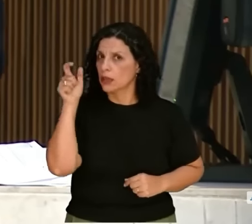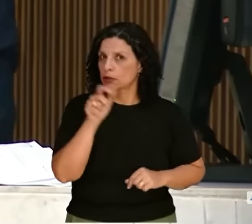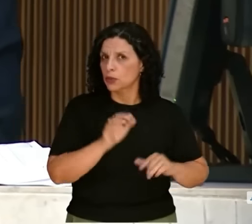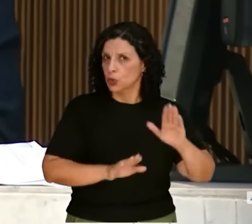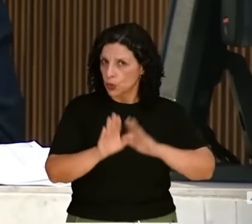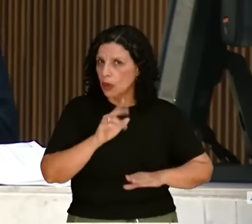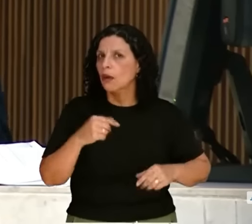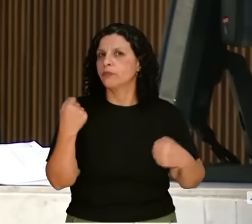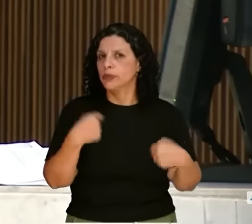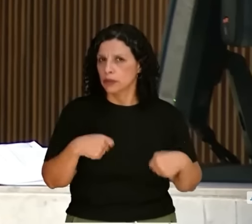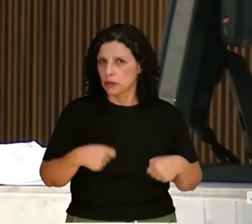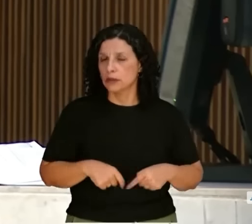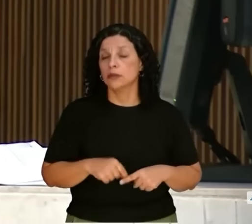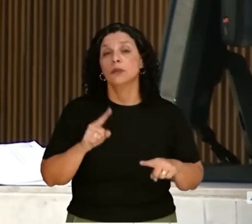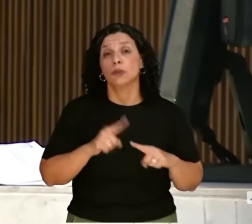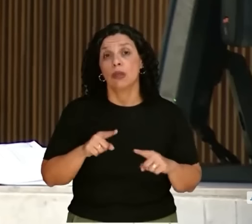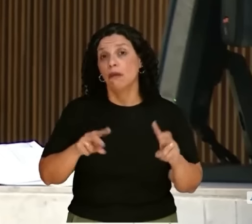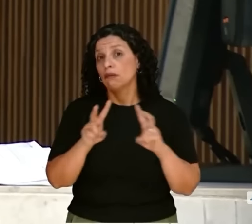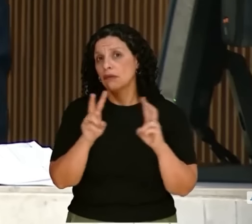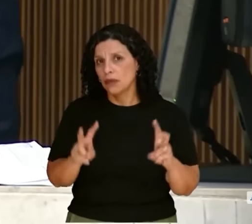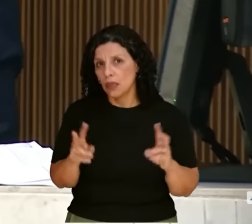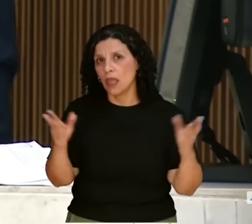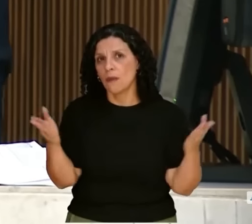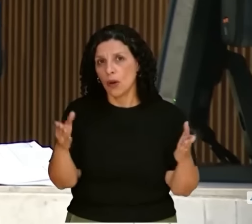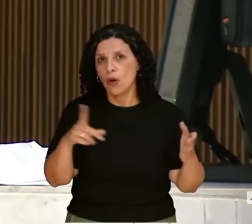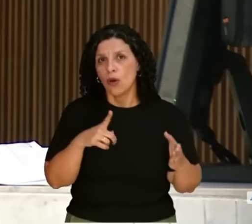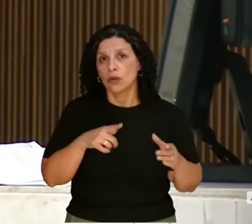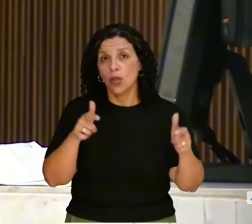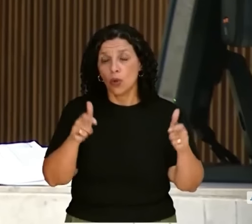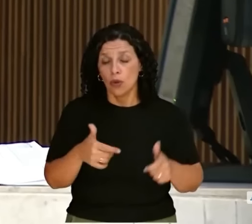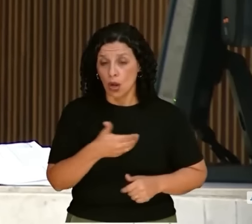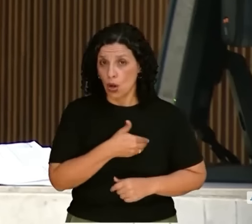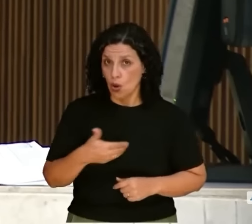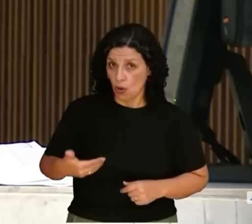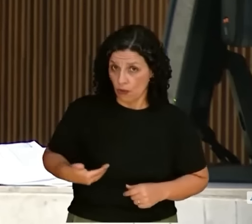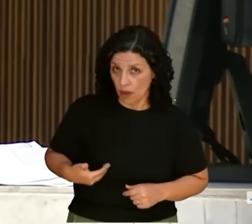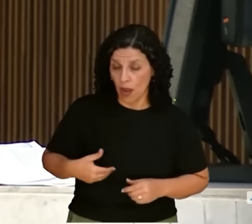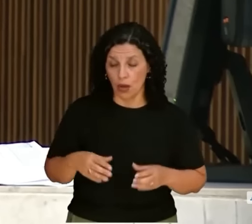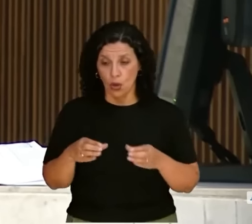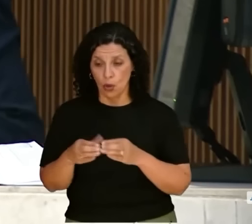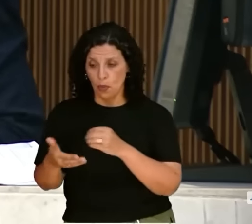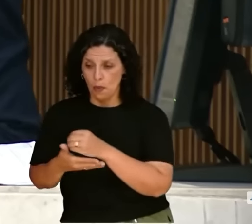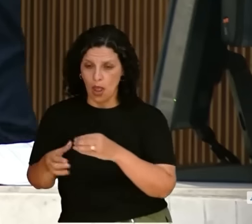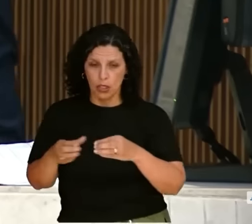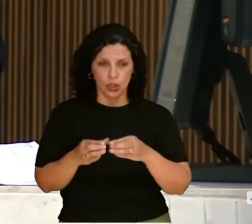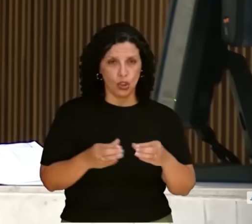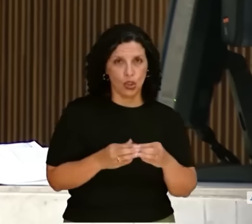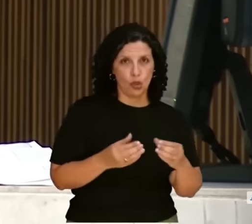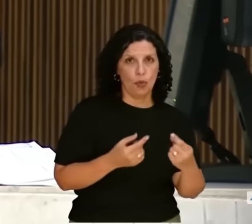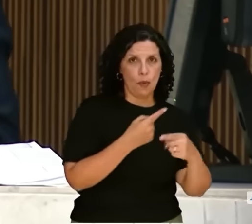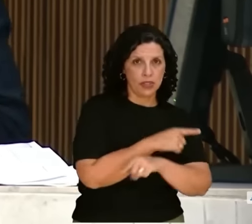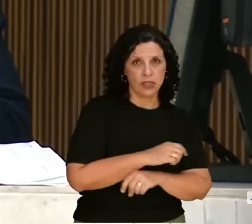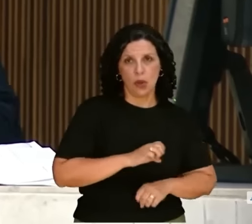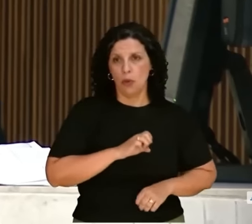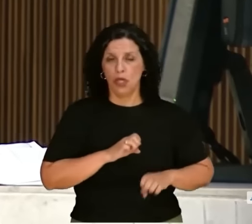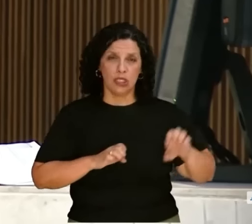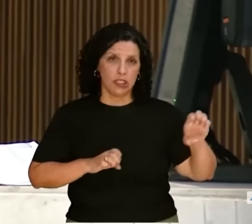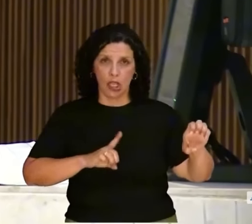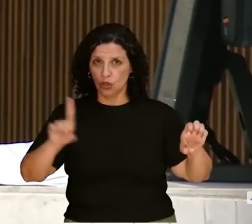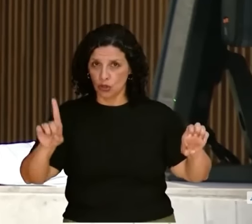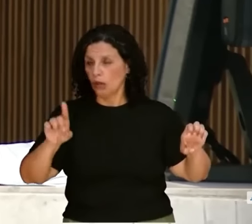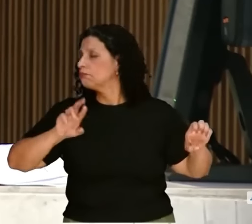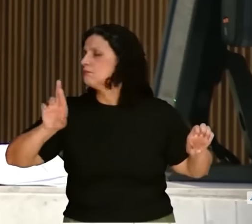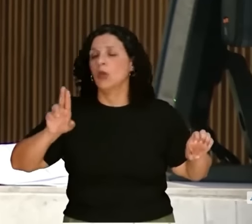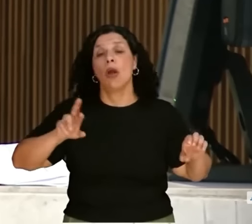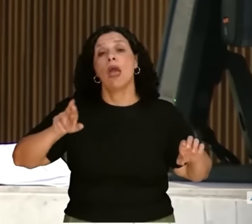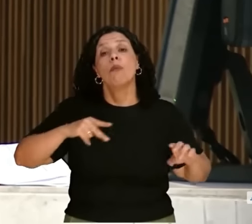cuidado, até porque esse tema perpassa o campo governo, situação, oposição, esquerda, direita, é um problema do Paraná. E